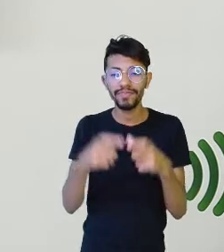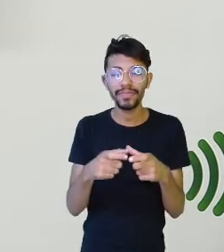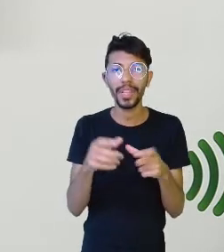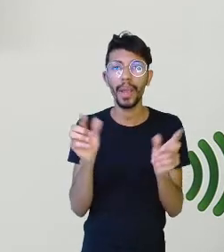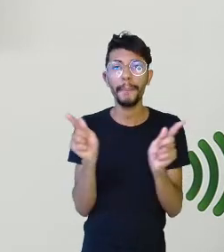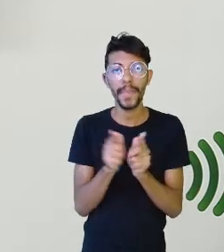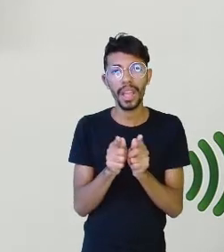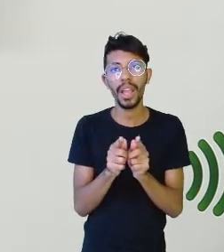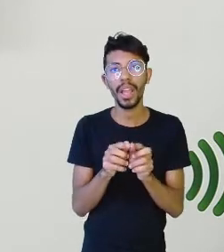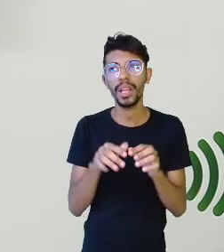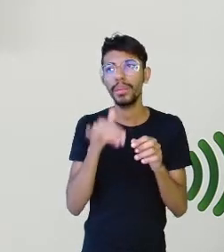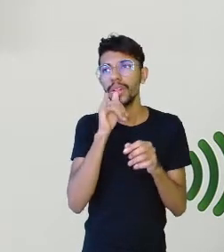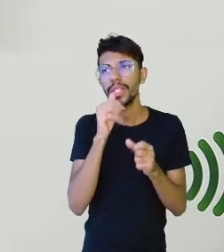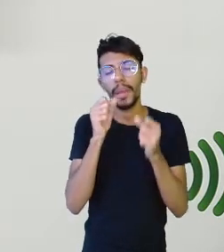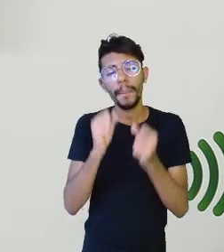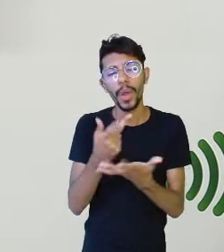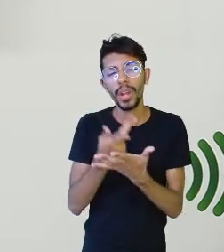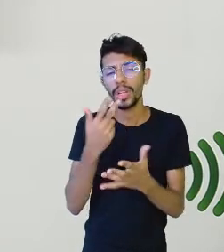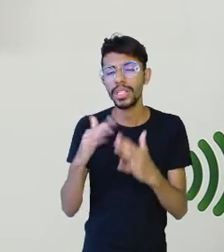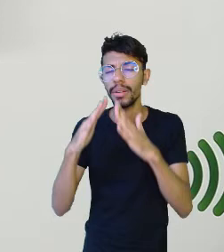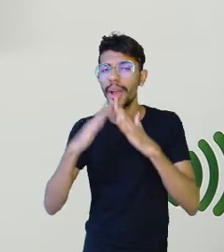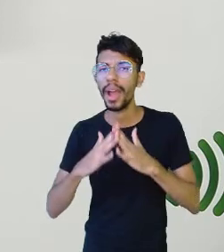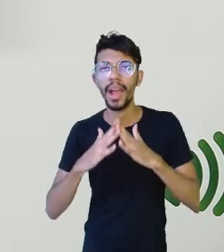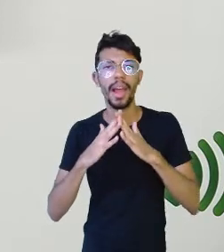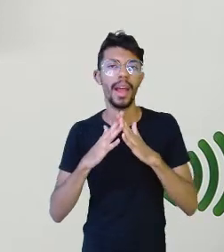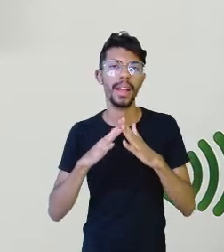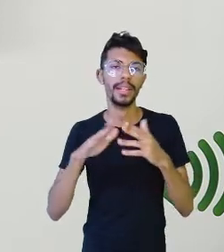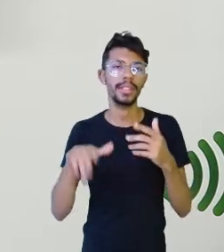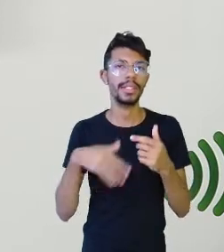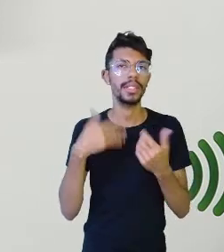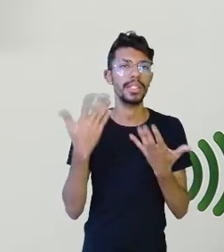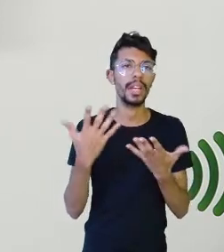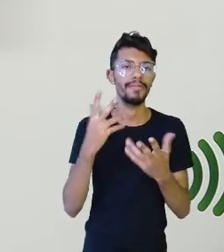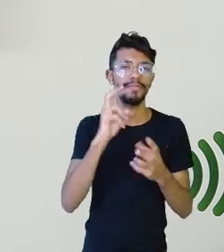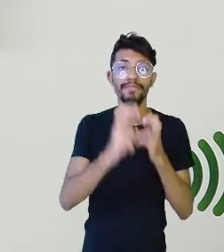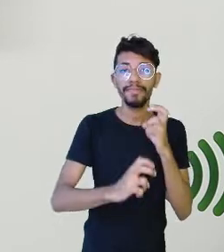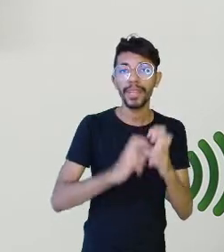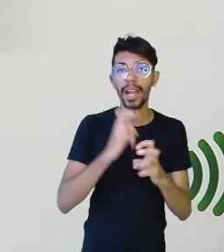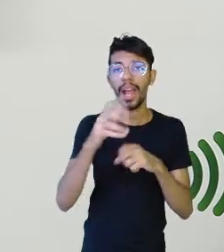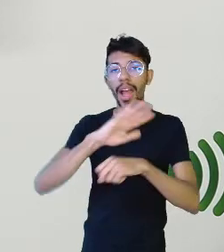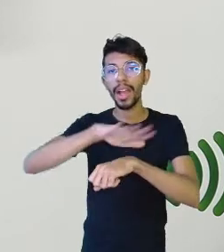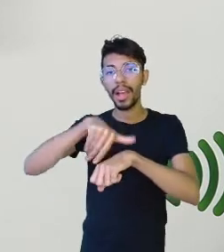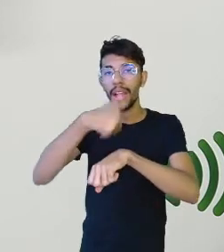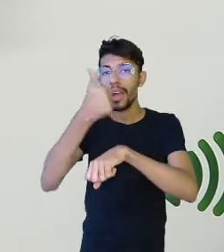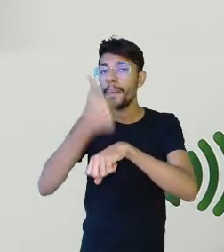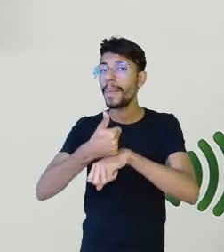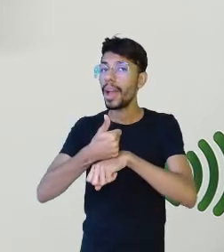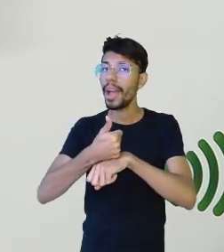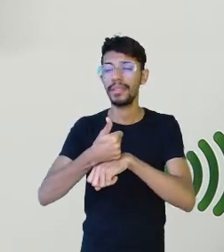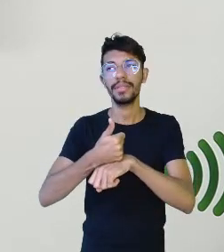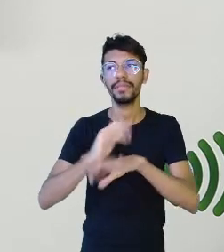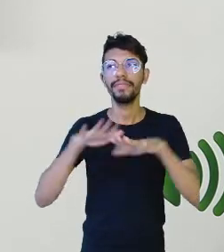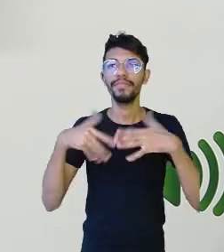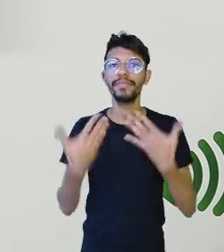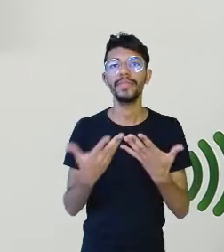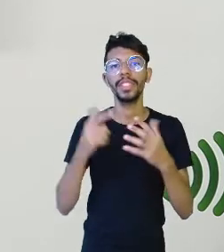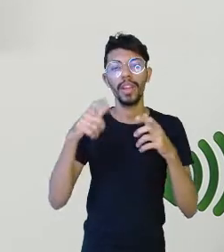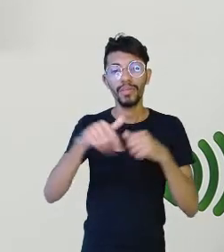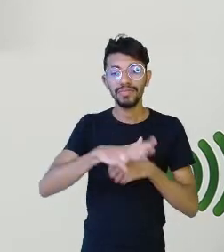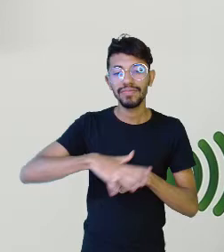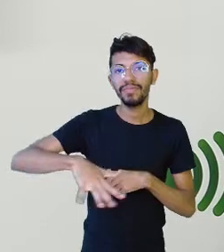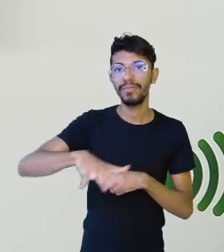A história pode se passar numa casa, a história pode se passar no parque, numa praça. Então, esse é o